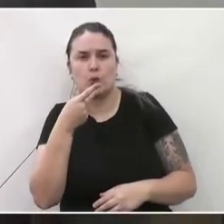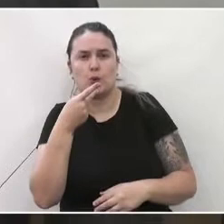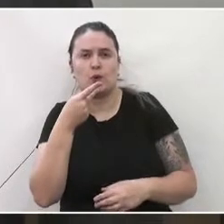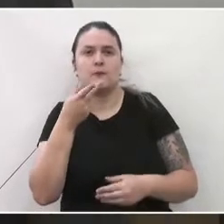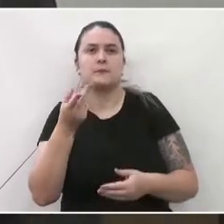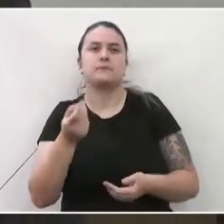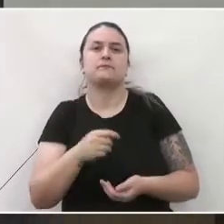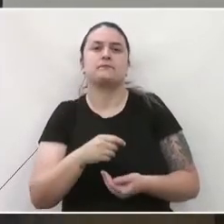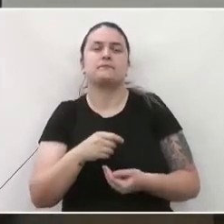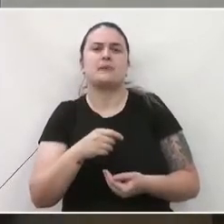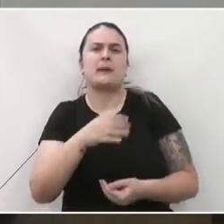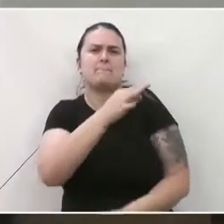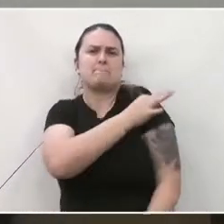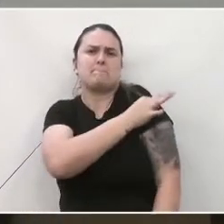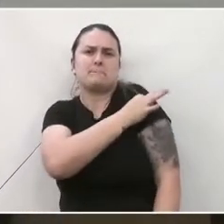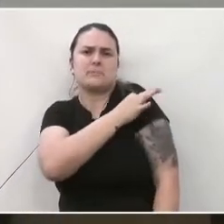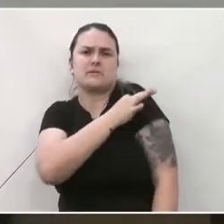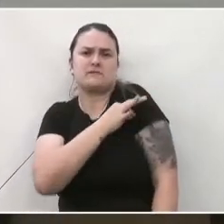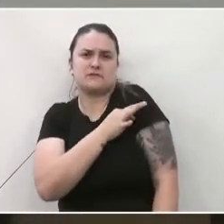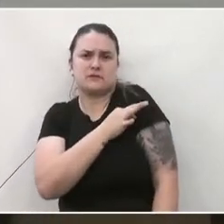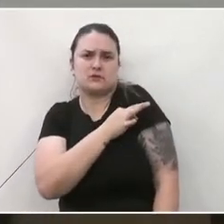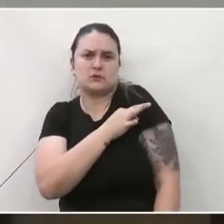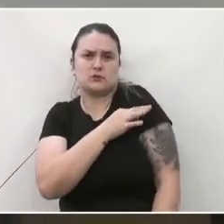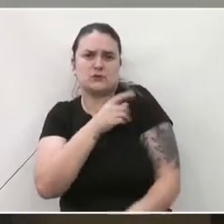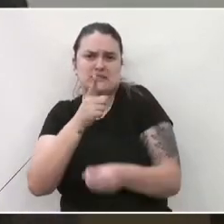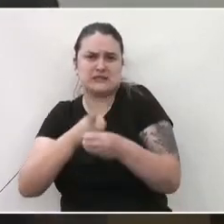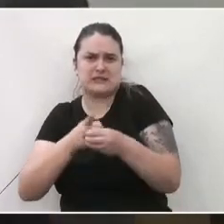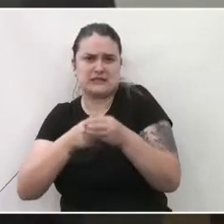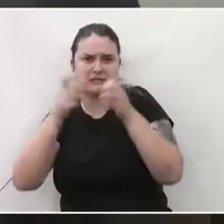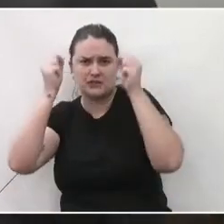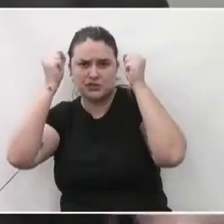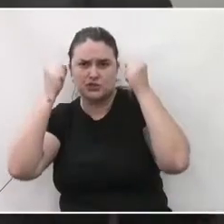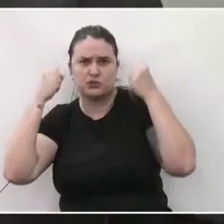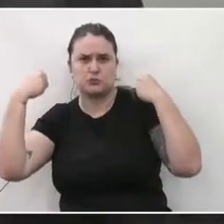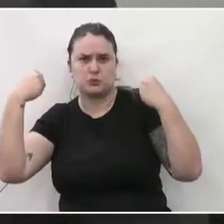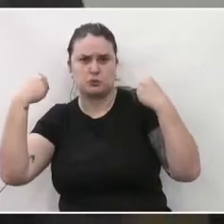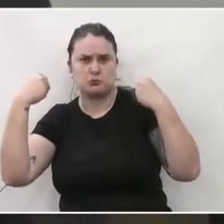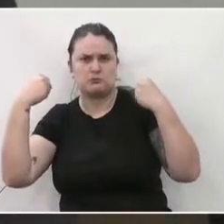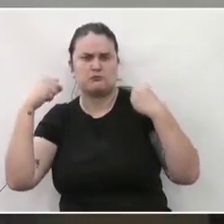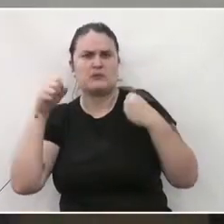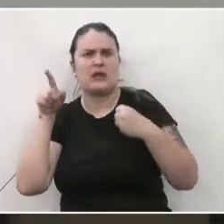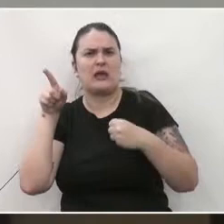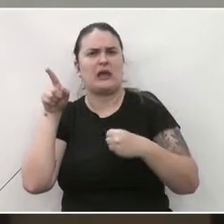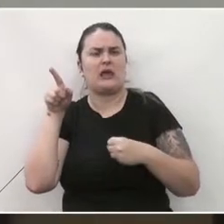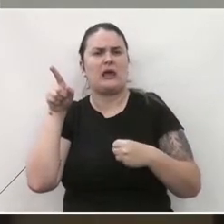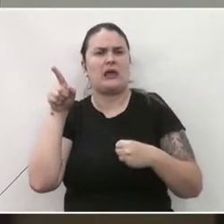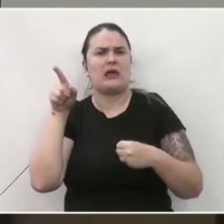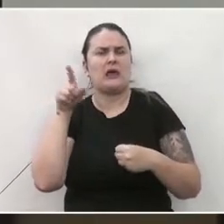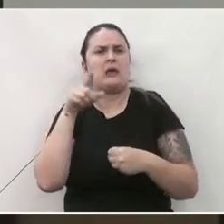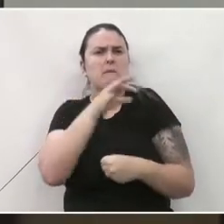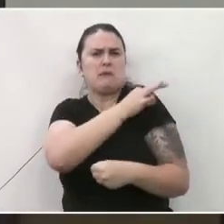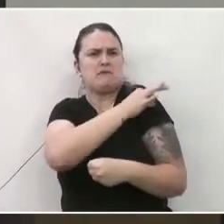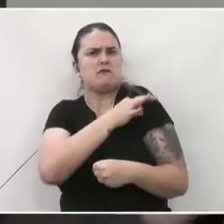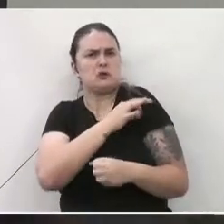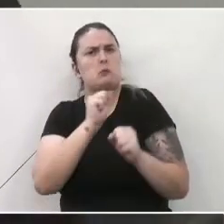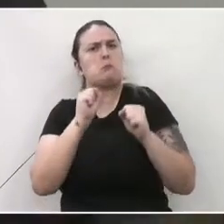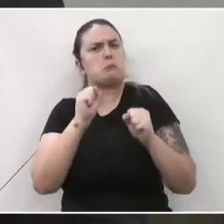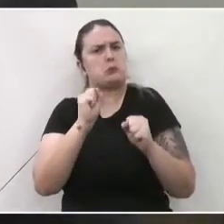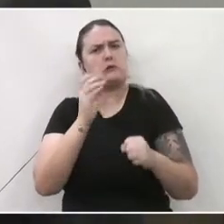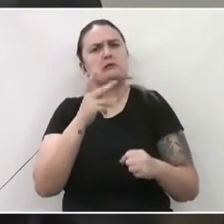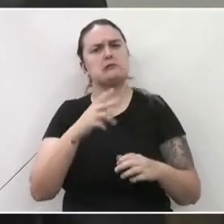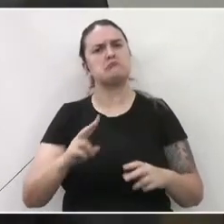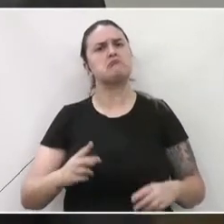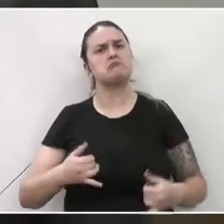o prefeito de Chapecó poderia sim se vangloriar de